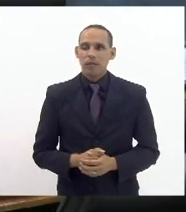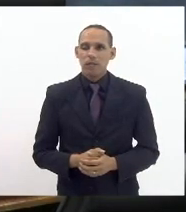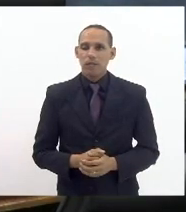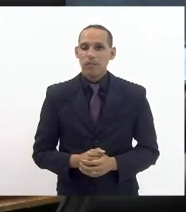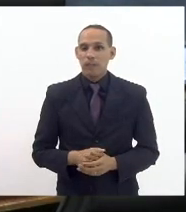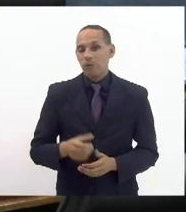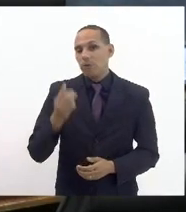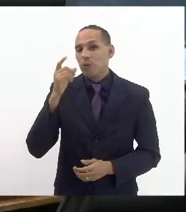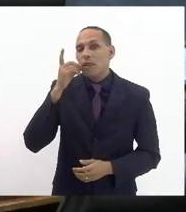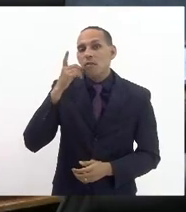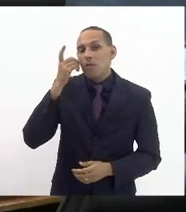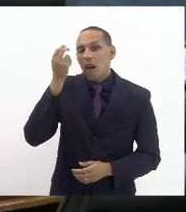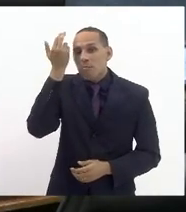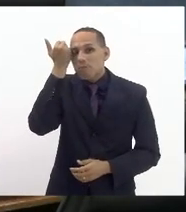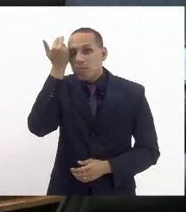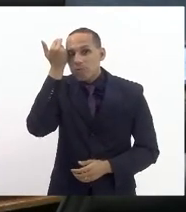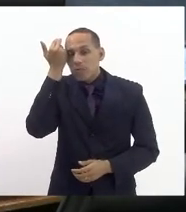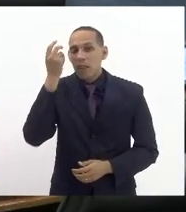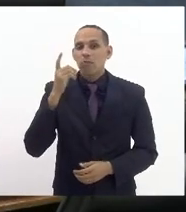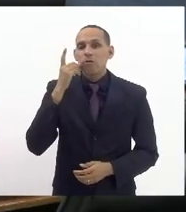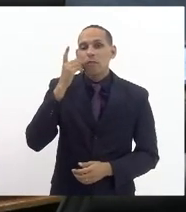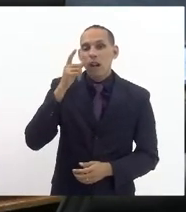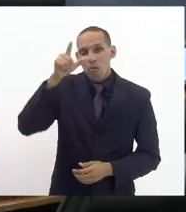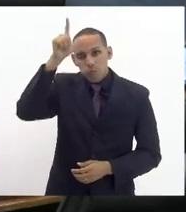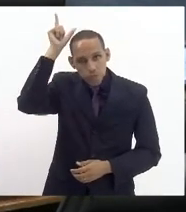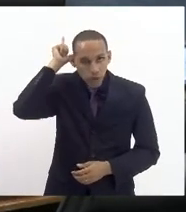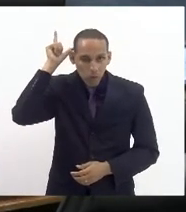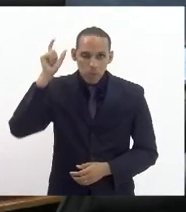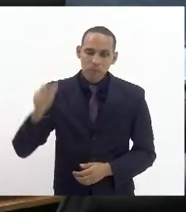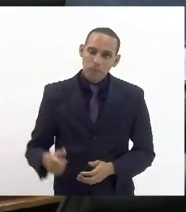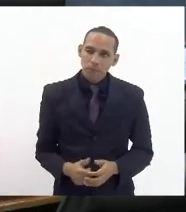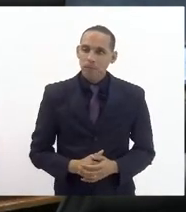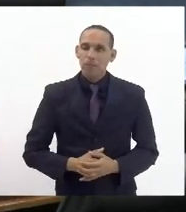Deputado Eliomar Coelho, deputado Luiz Paulo.